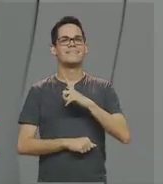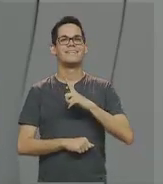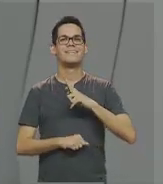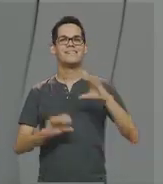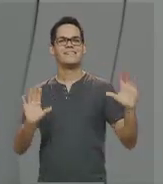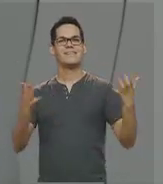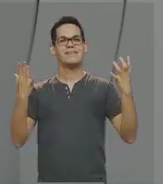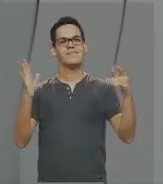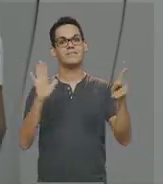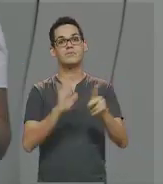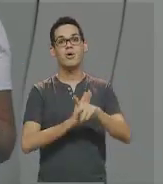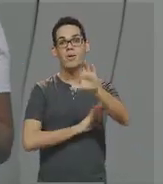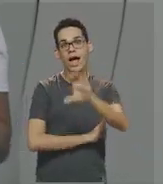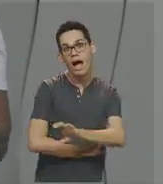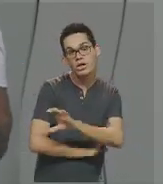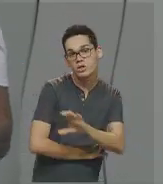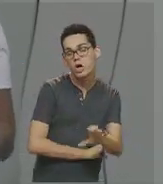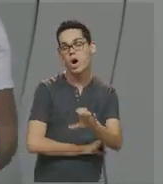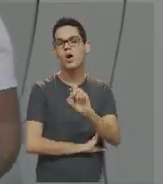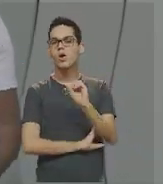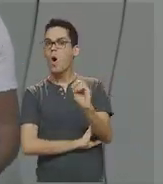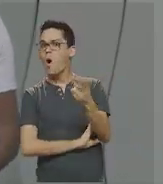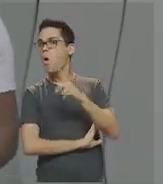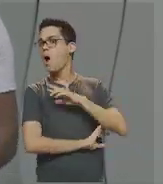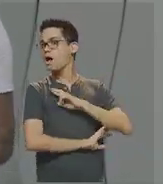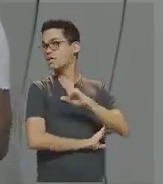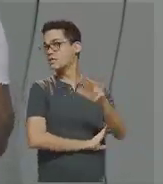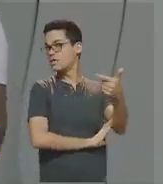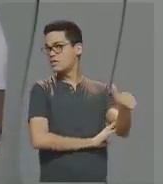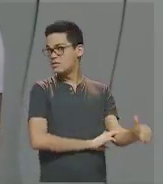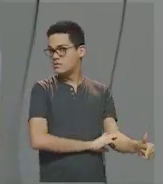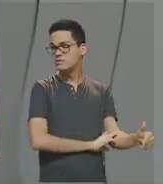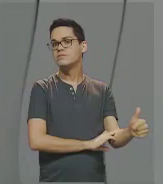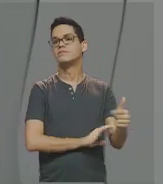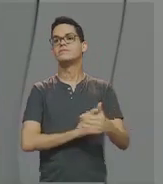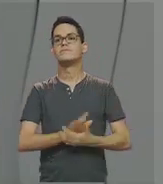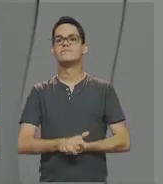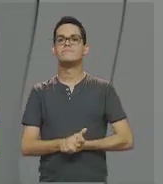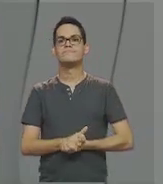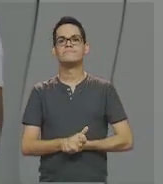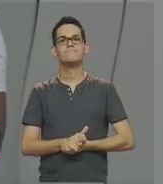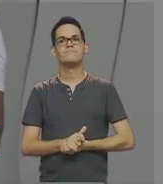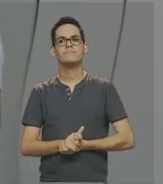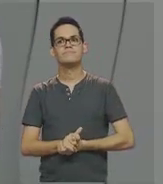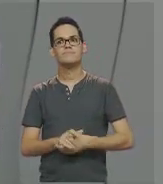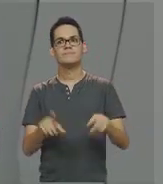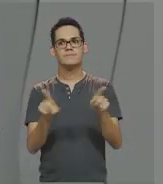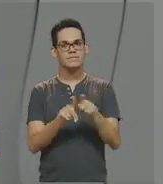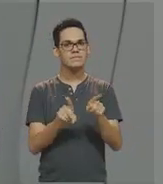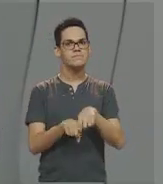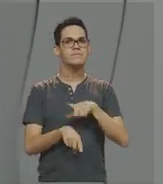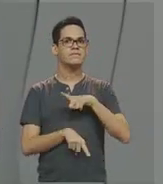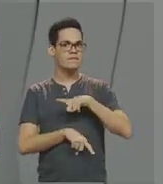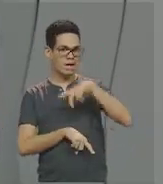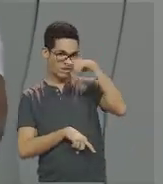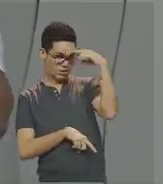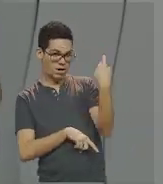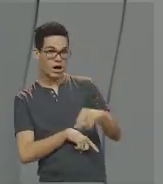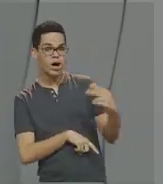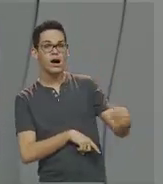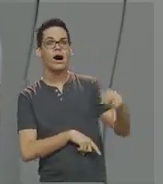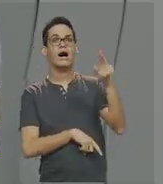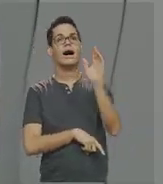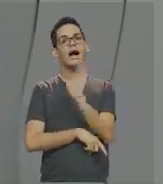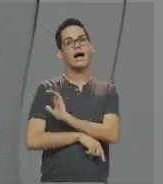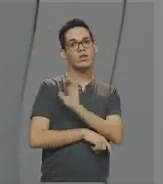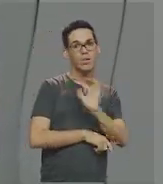festejos católicos ou até mesmo de religiões afro-brasileiras, como candomblé e umbanda. Então, a gente vai